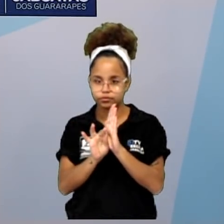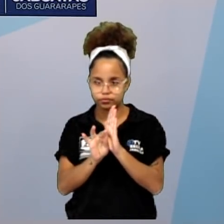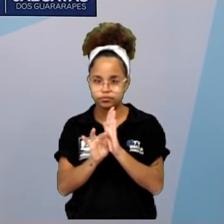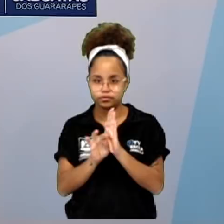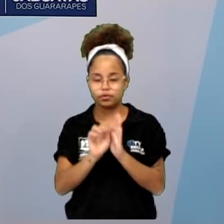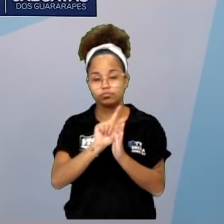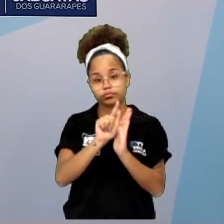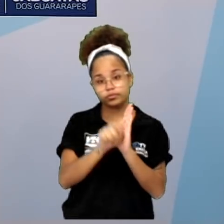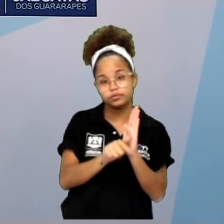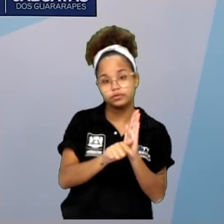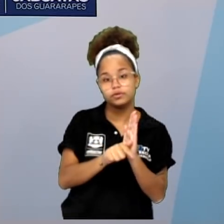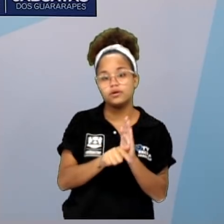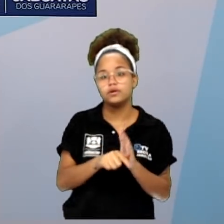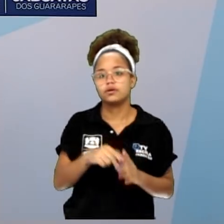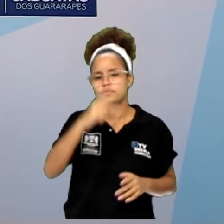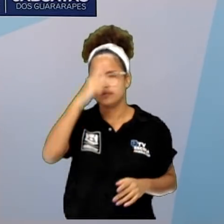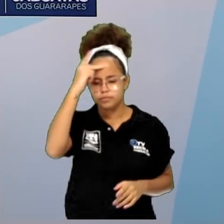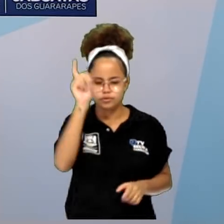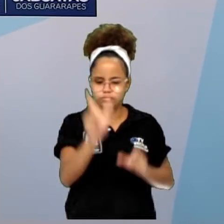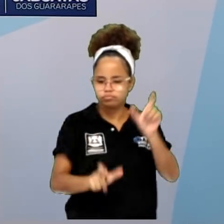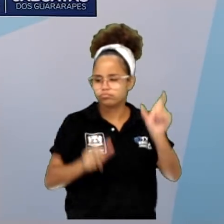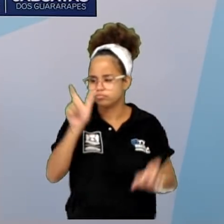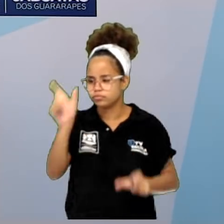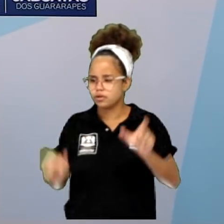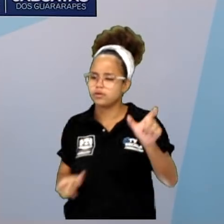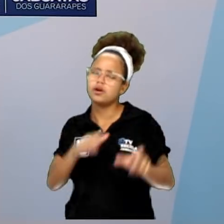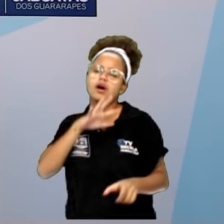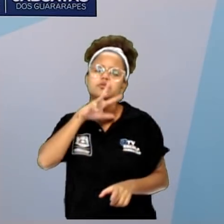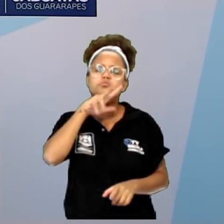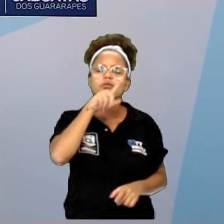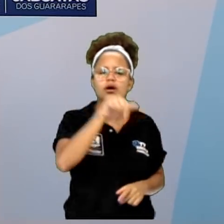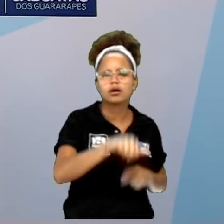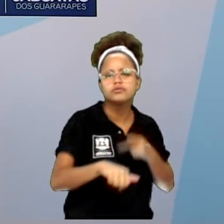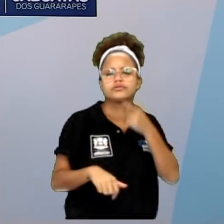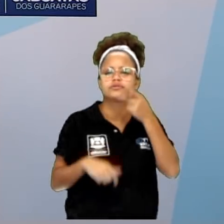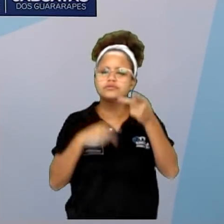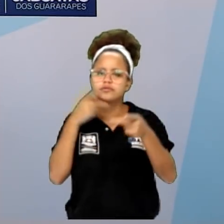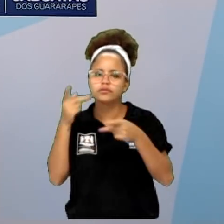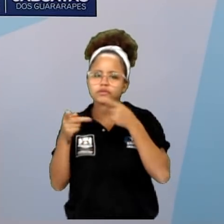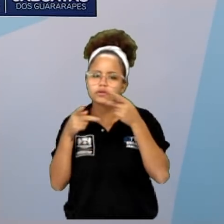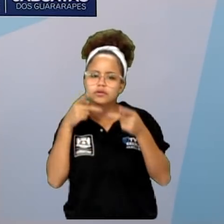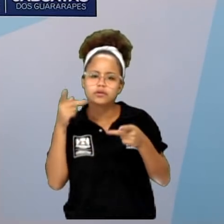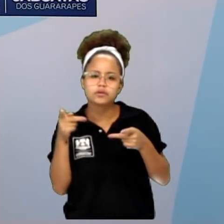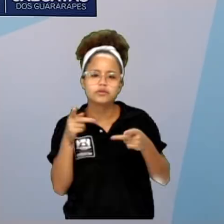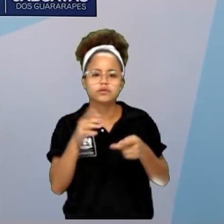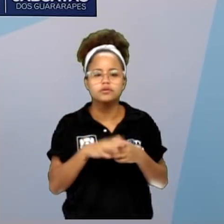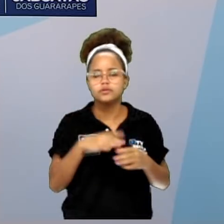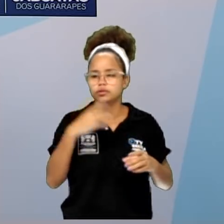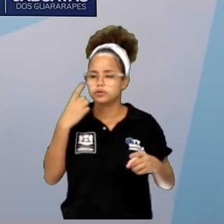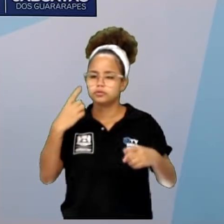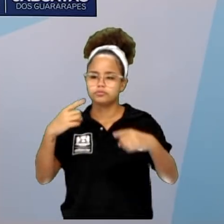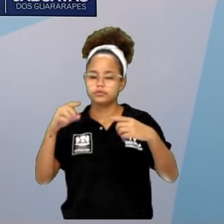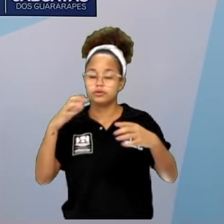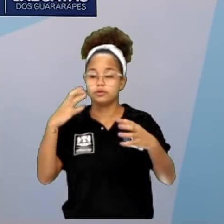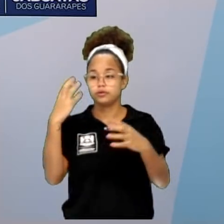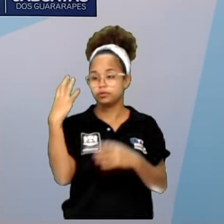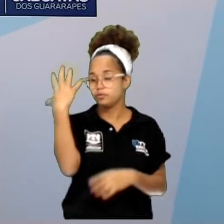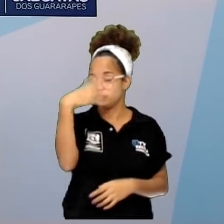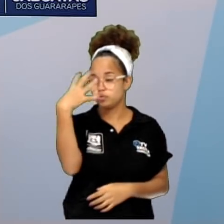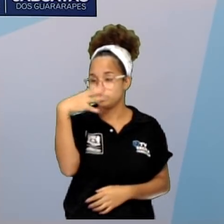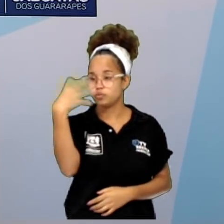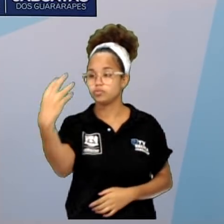E os personagens, em geral, são animais, né? Animais que falam. Tem aquela história do encantamento, né? Coisas inanimadas que